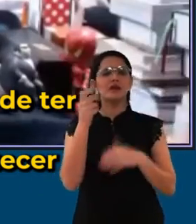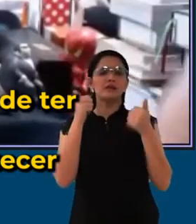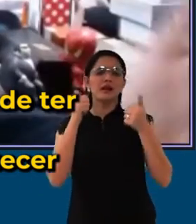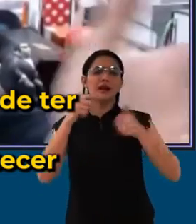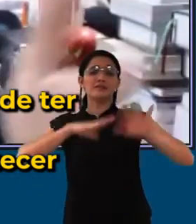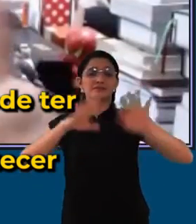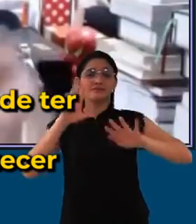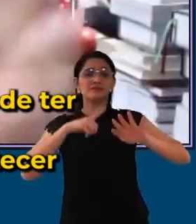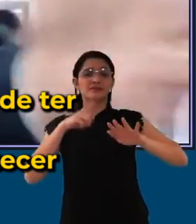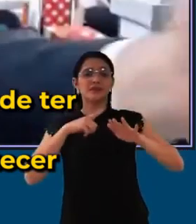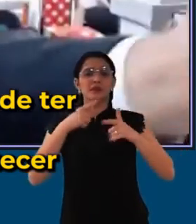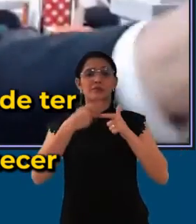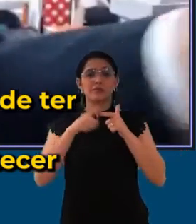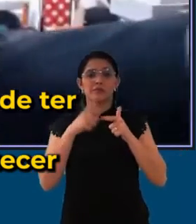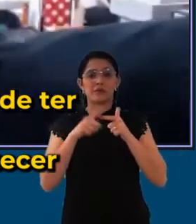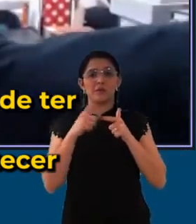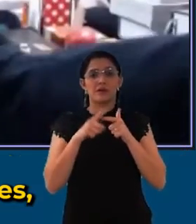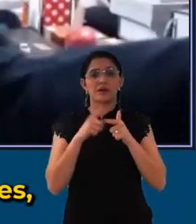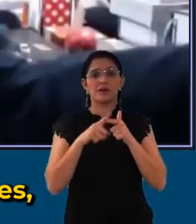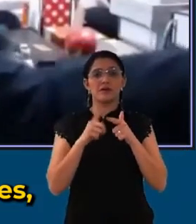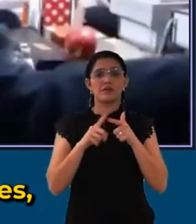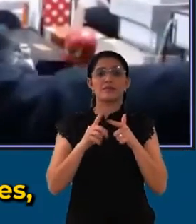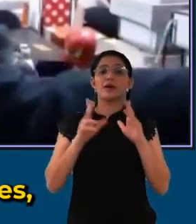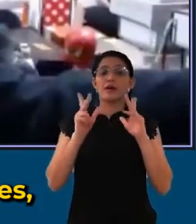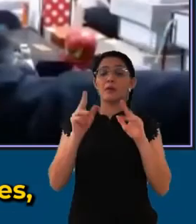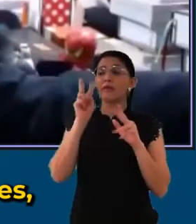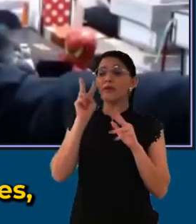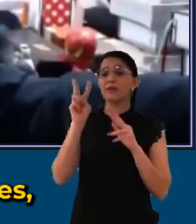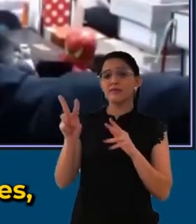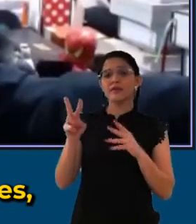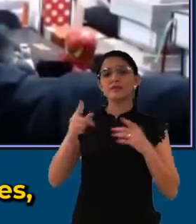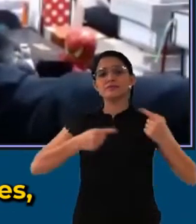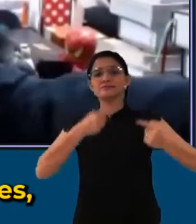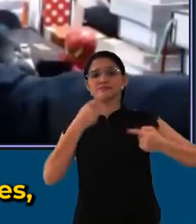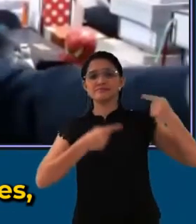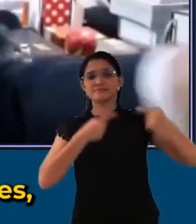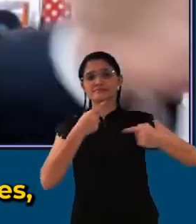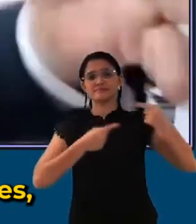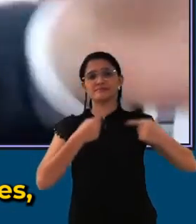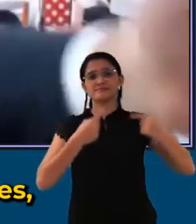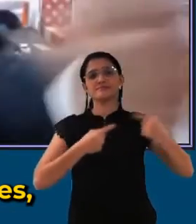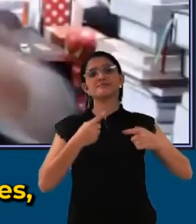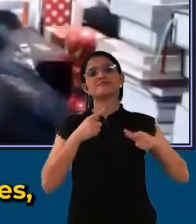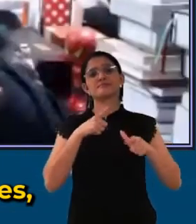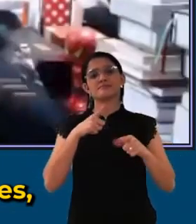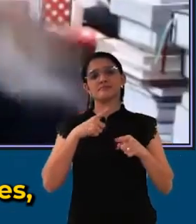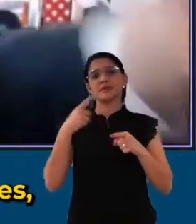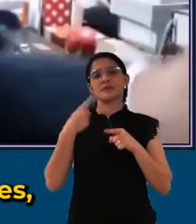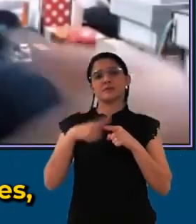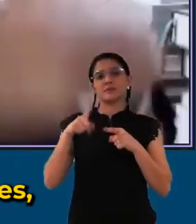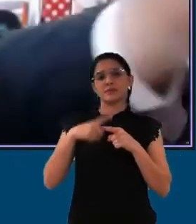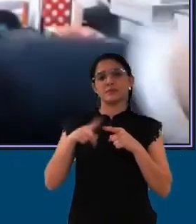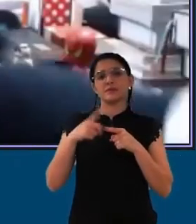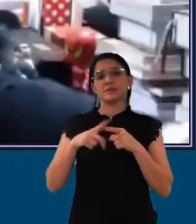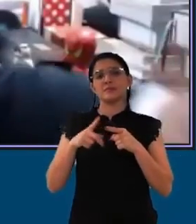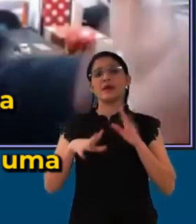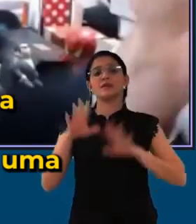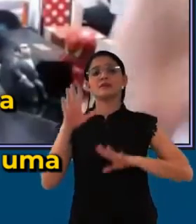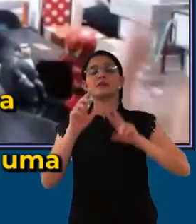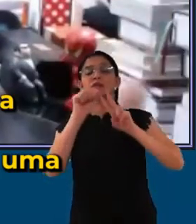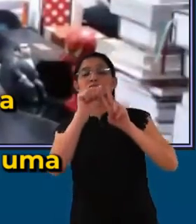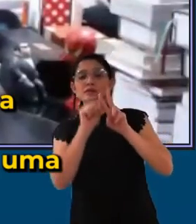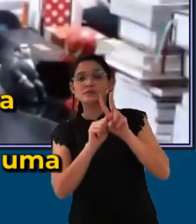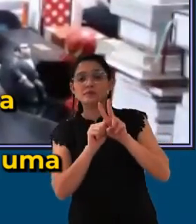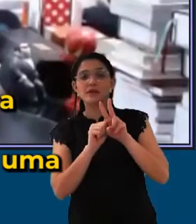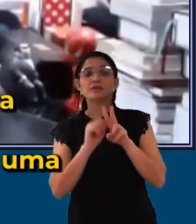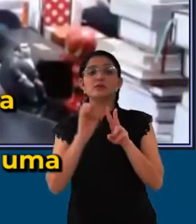uma intercorrência, vai acontecer igual a senhora está vendo o diálogo que está colocado aqui, né? Se, vamos dizer, em 2 meses, ou no